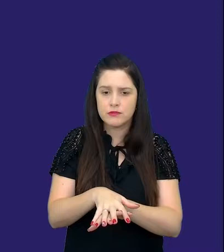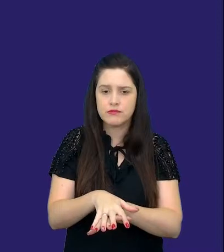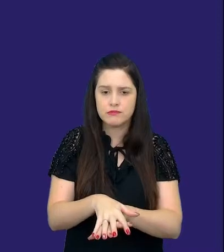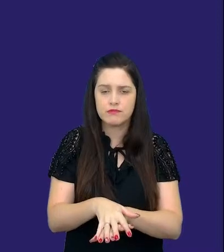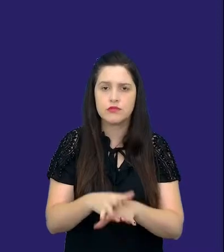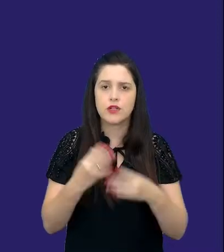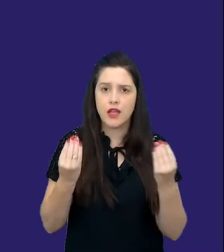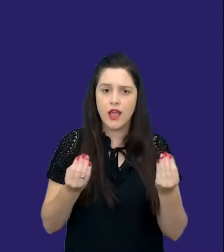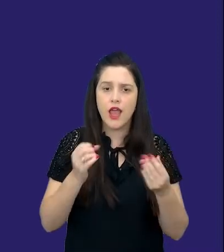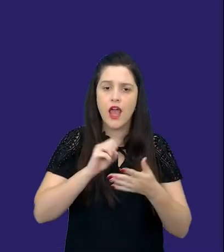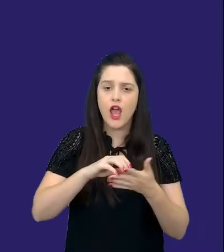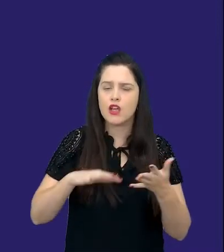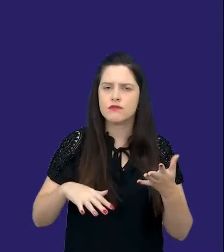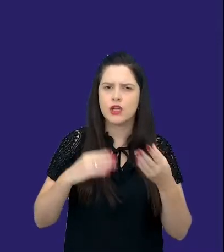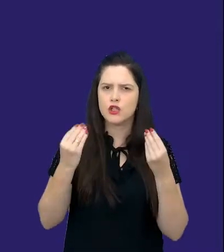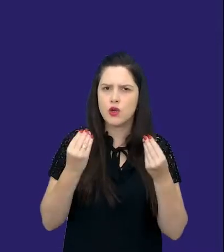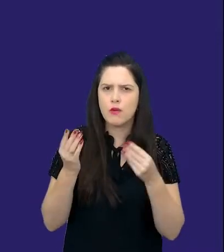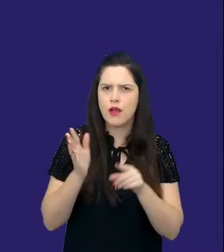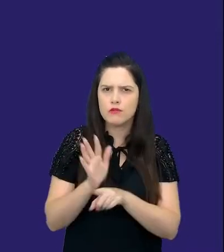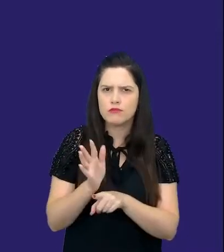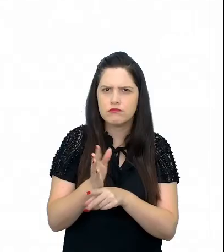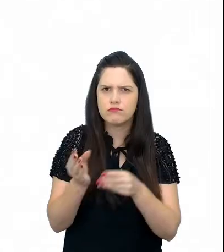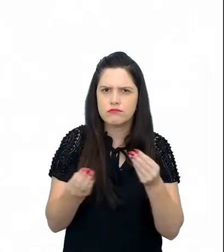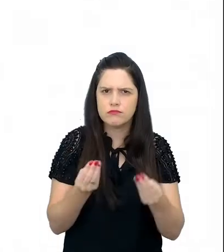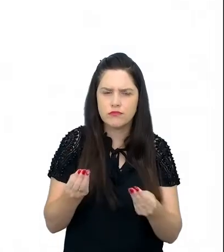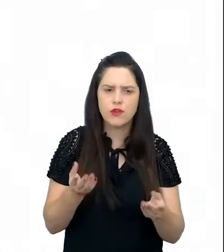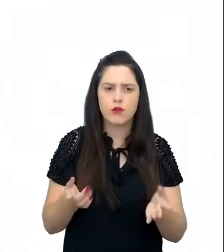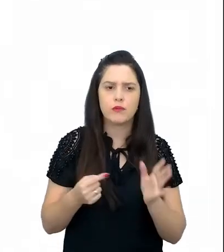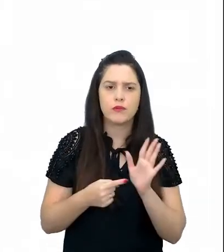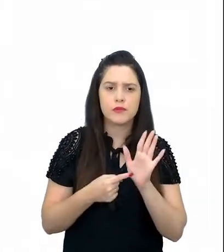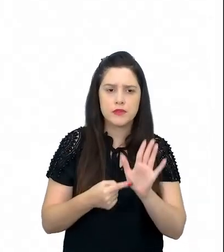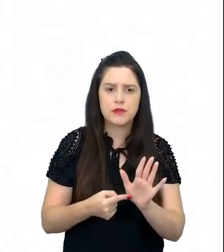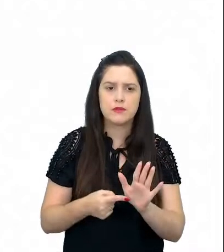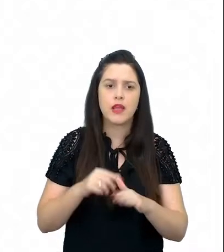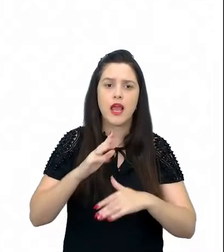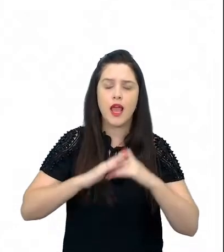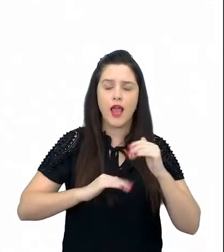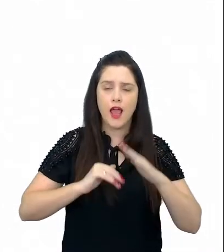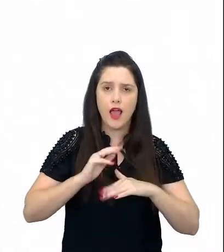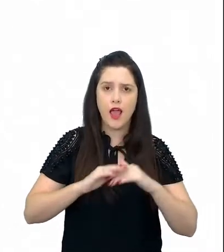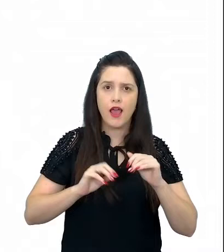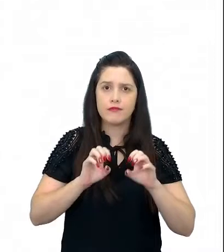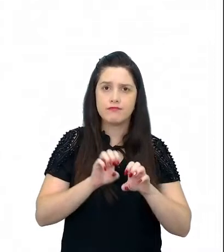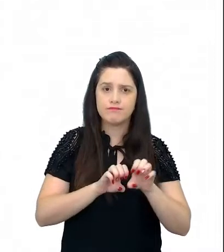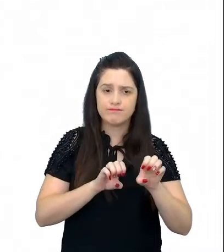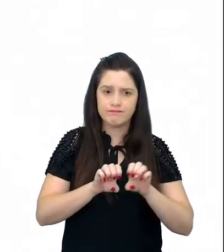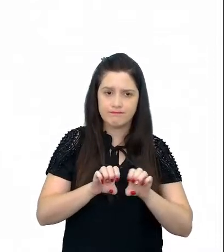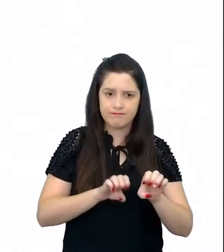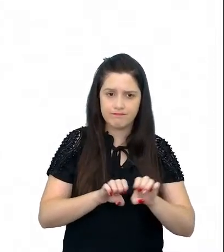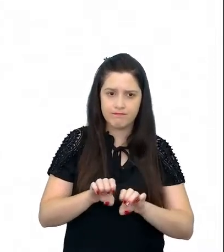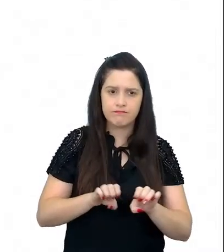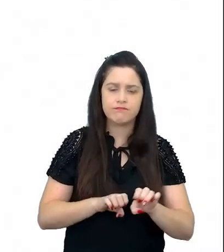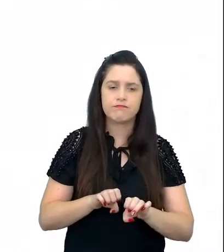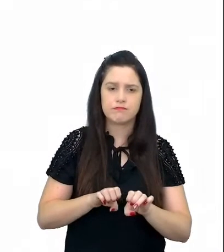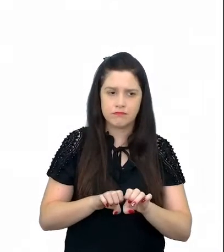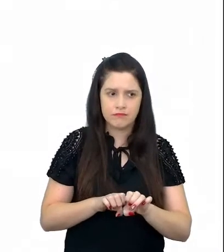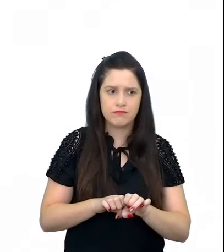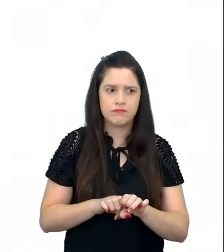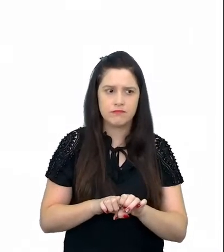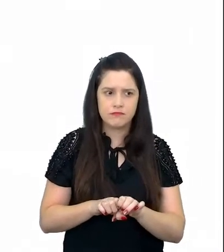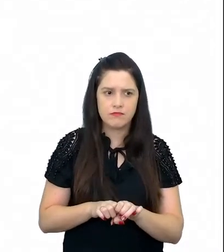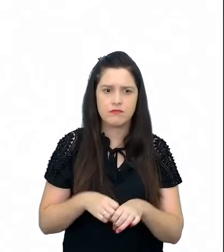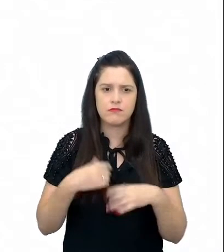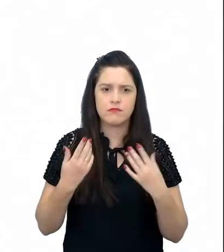qual atividade que pode favorecer lá para nós? Então, a habilidade essencial que nós vamos buscar lá no material Aprender Sempre é a habilidade, é